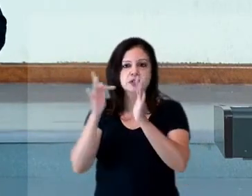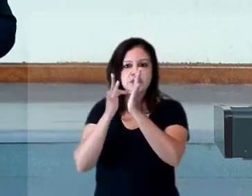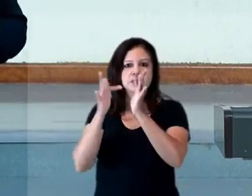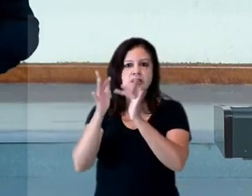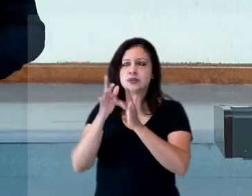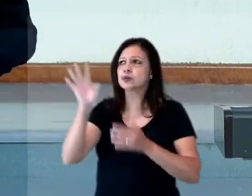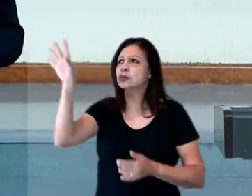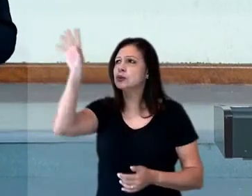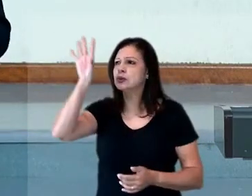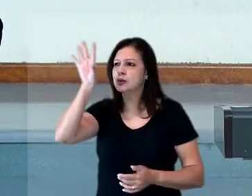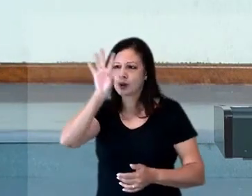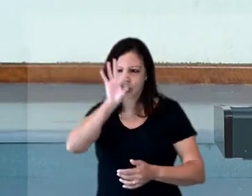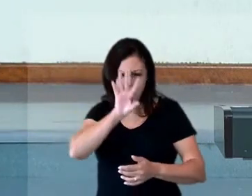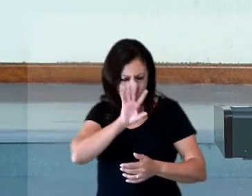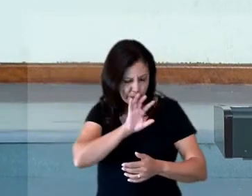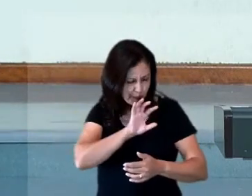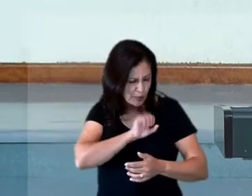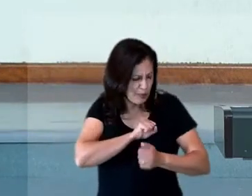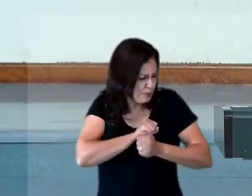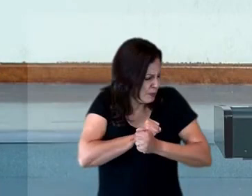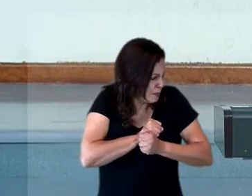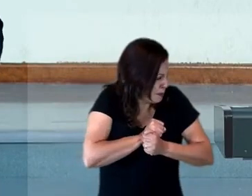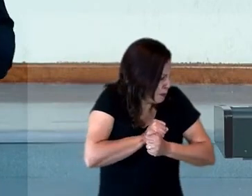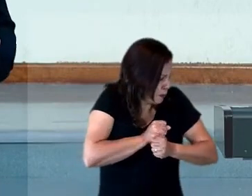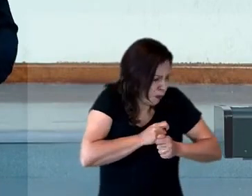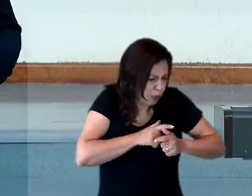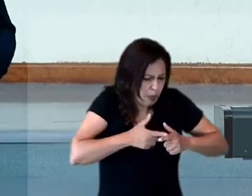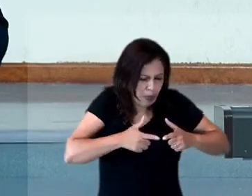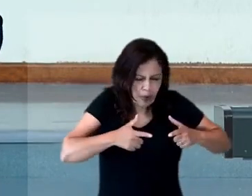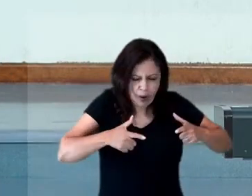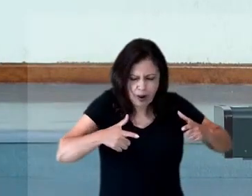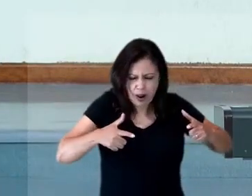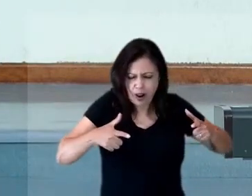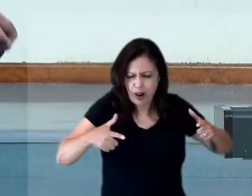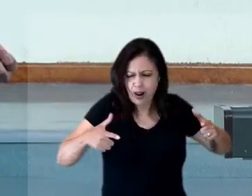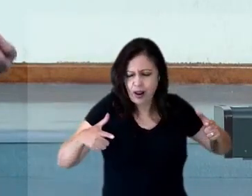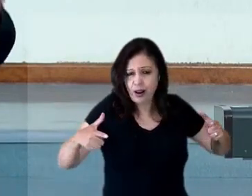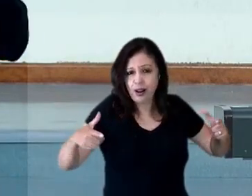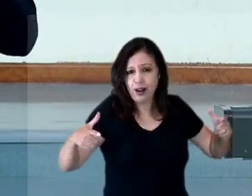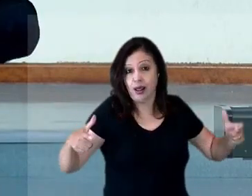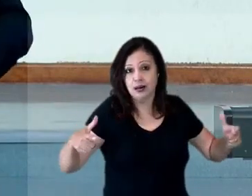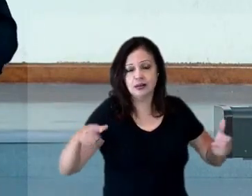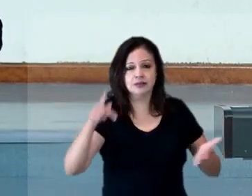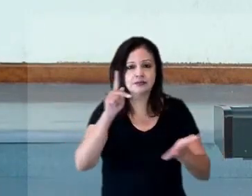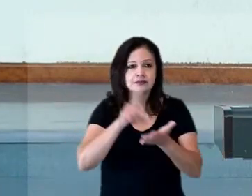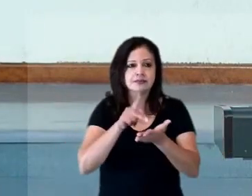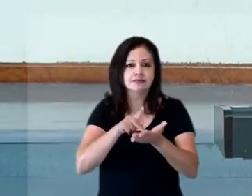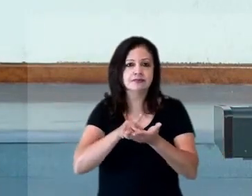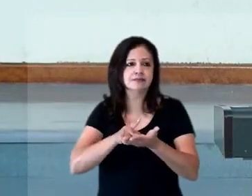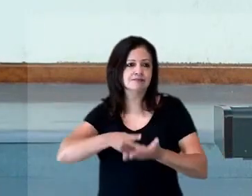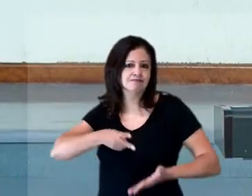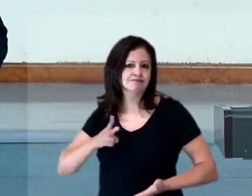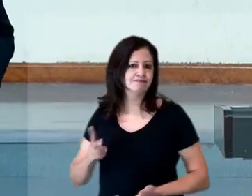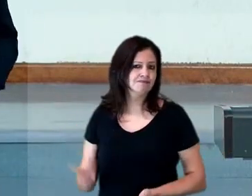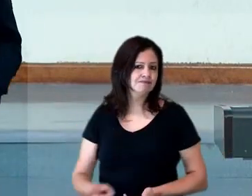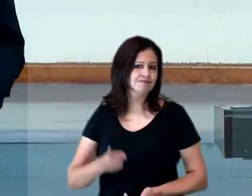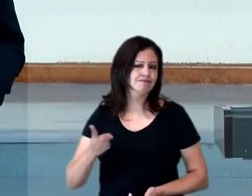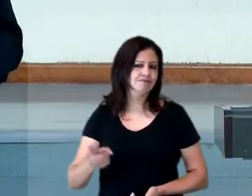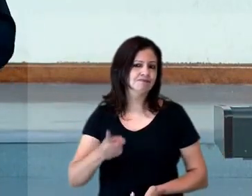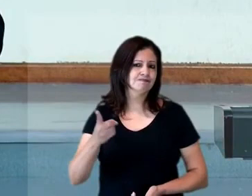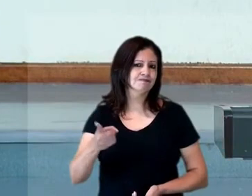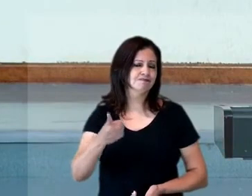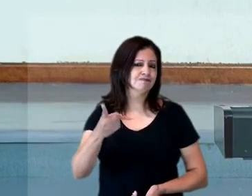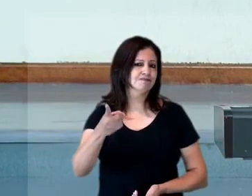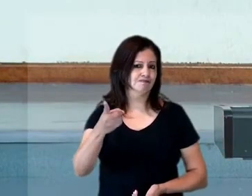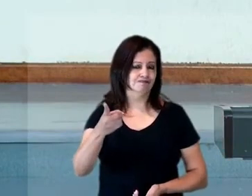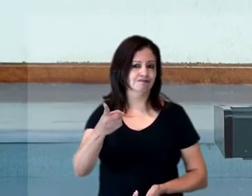é incalculável. Ele é imensurável, como eu disse. Ele é verdadeiro, duradouro. Ele é eterno.